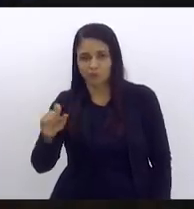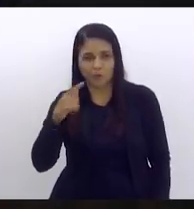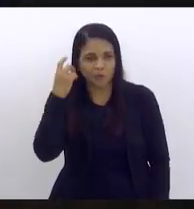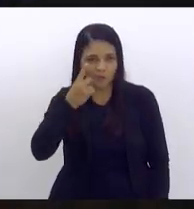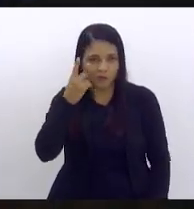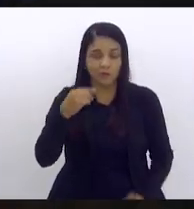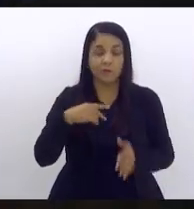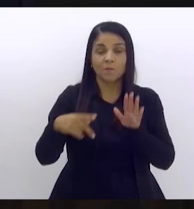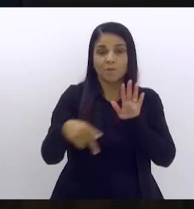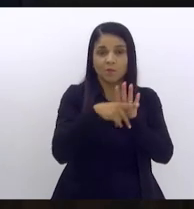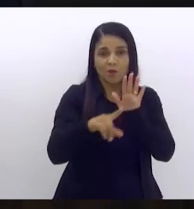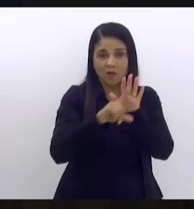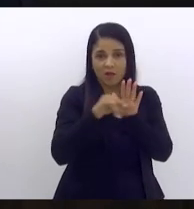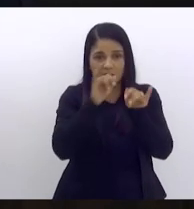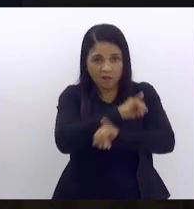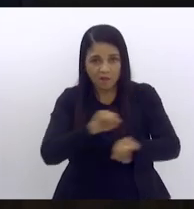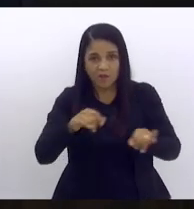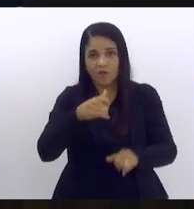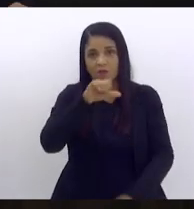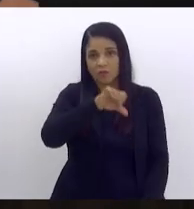Anuncio projeto de lei número